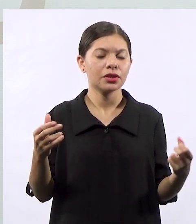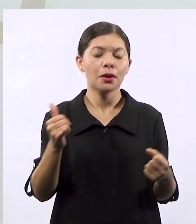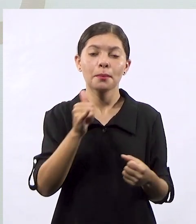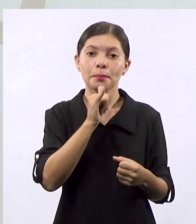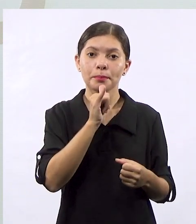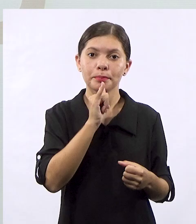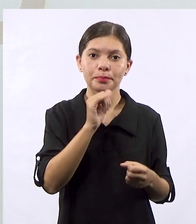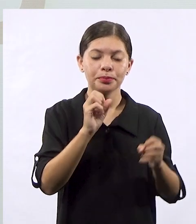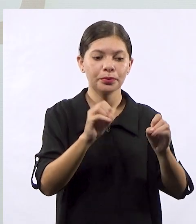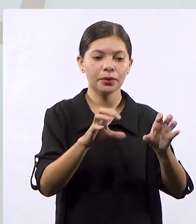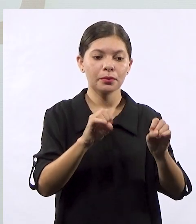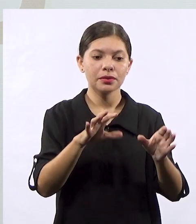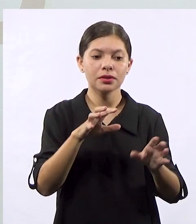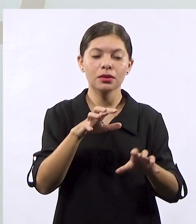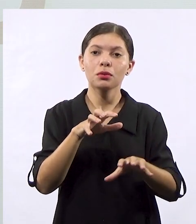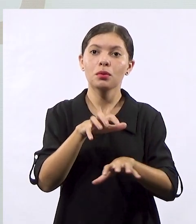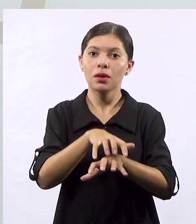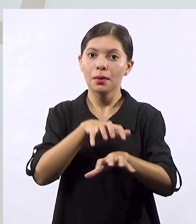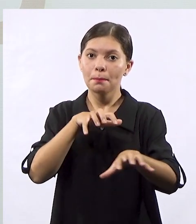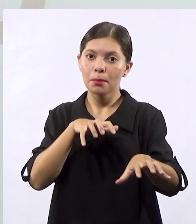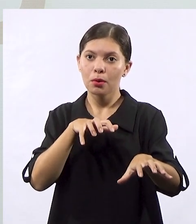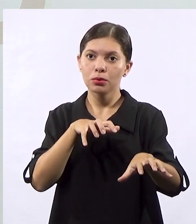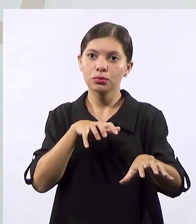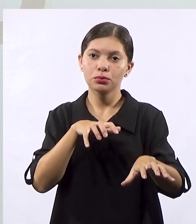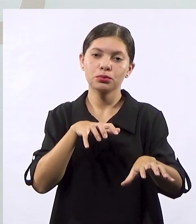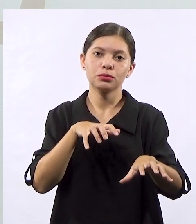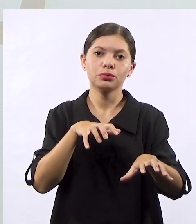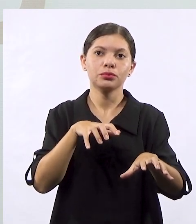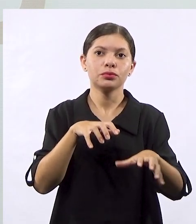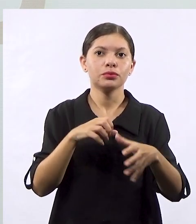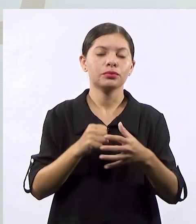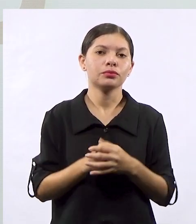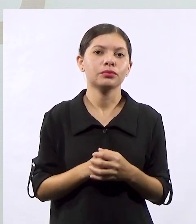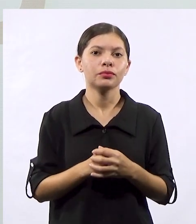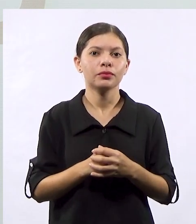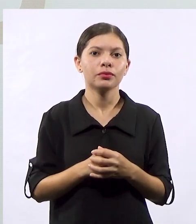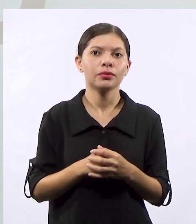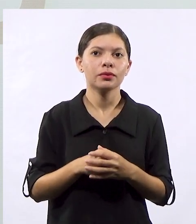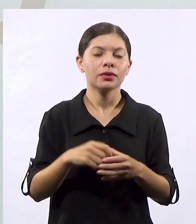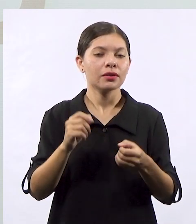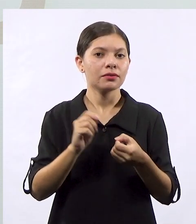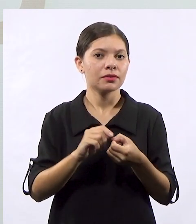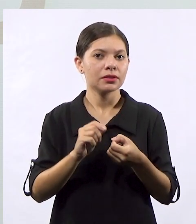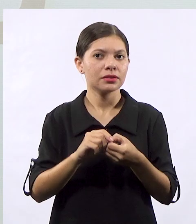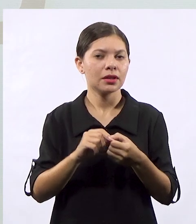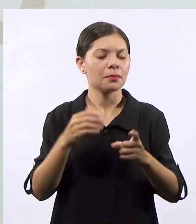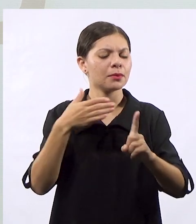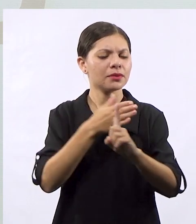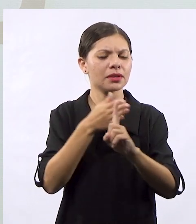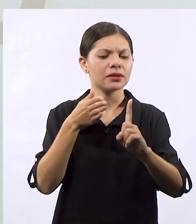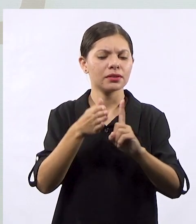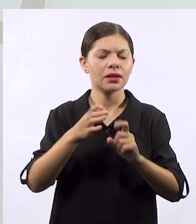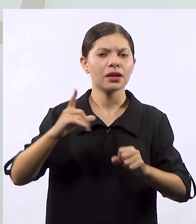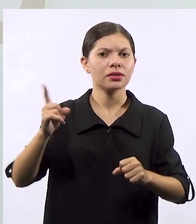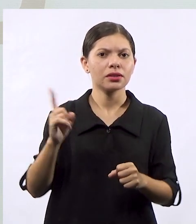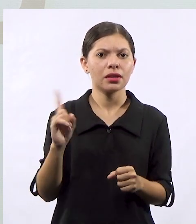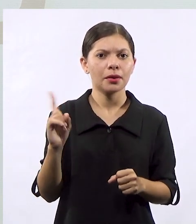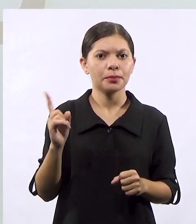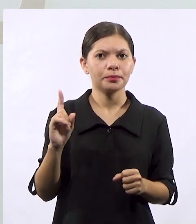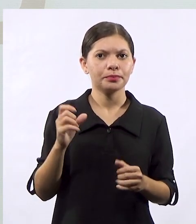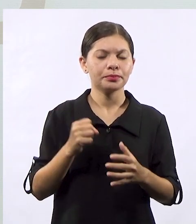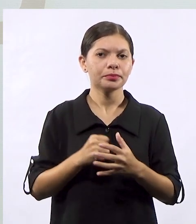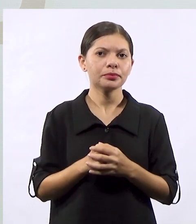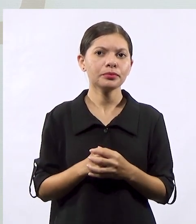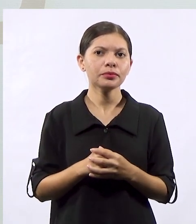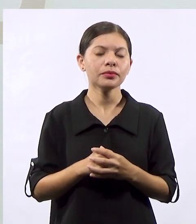exemplo, o ensino remoto é uma forma, ele não é uma modalidade de educação. Ele não